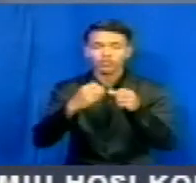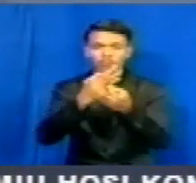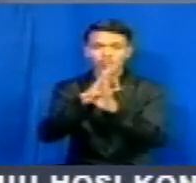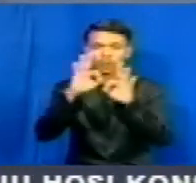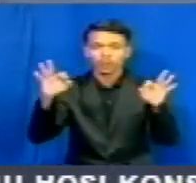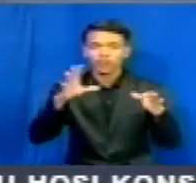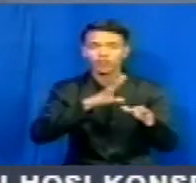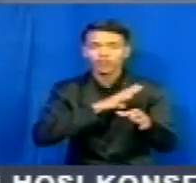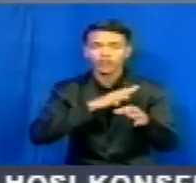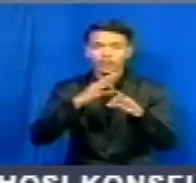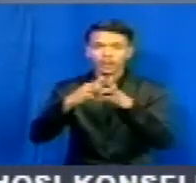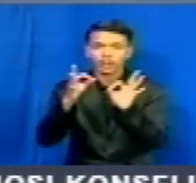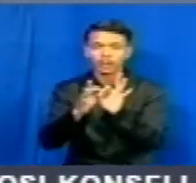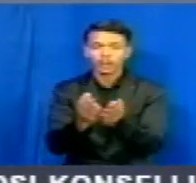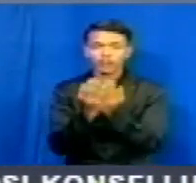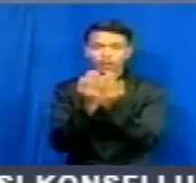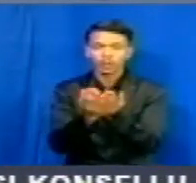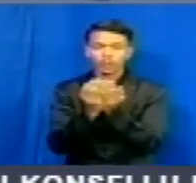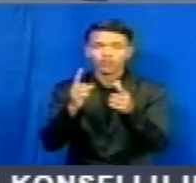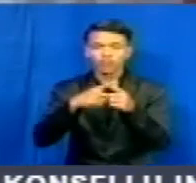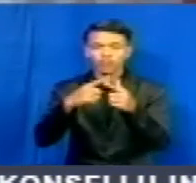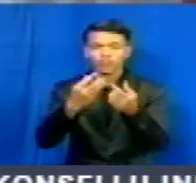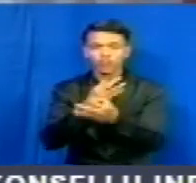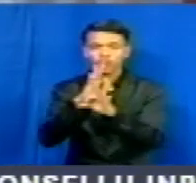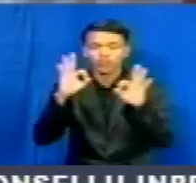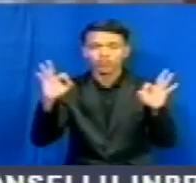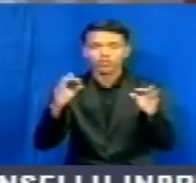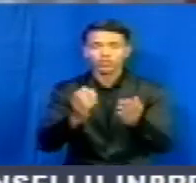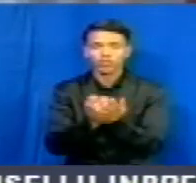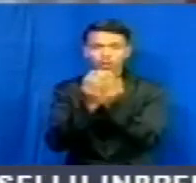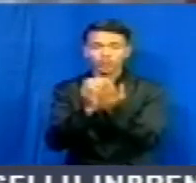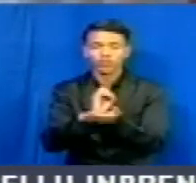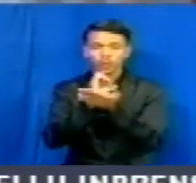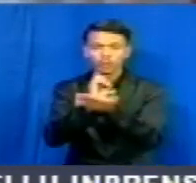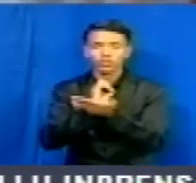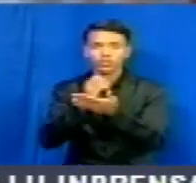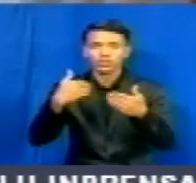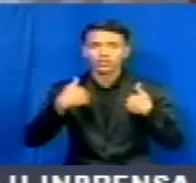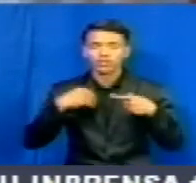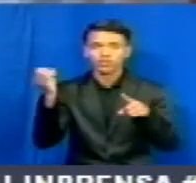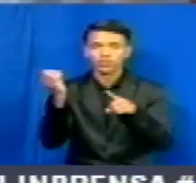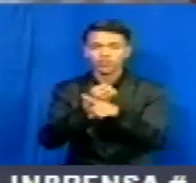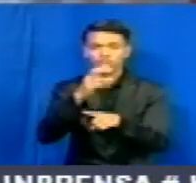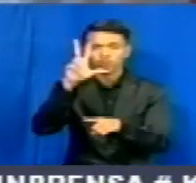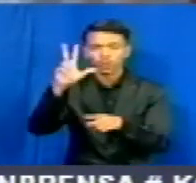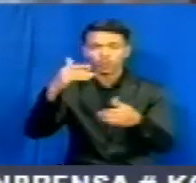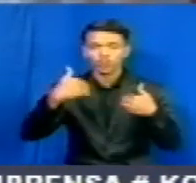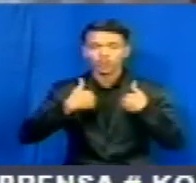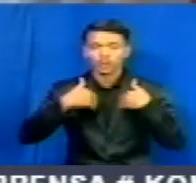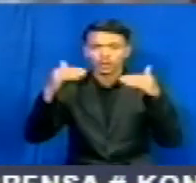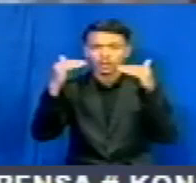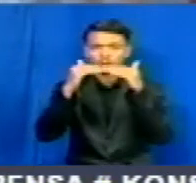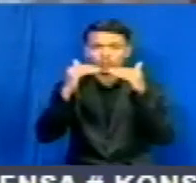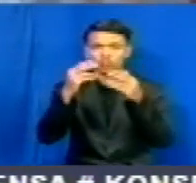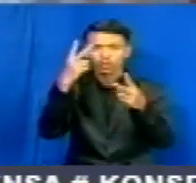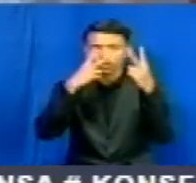halo recuperação baro hodi finaliza. Raiwa iha objetivo tolo iha encontro iha fiscalização no mos